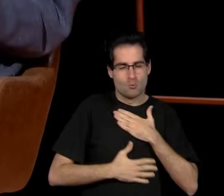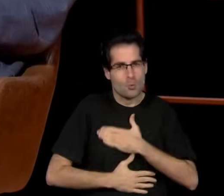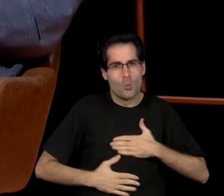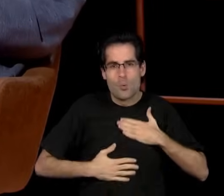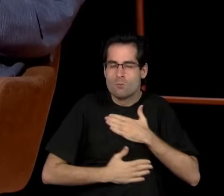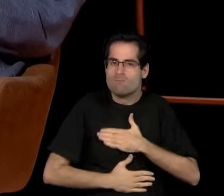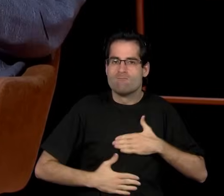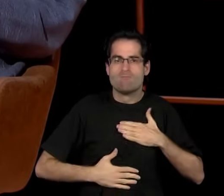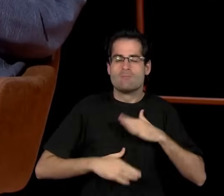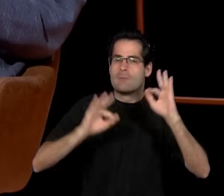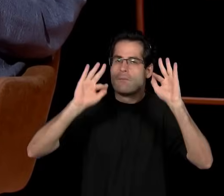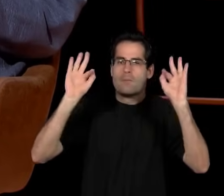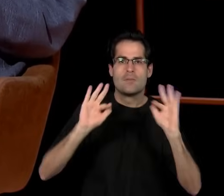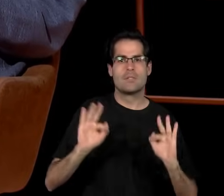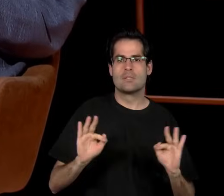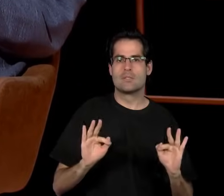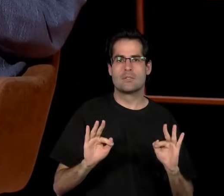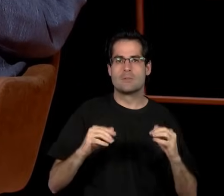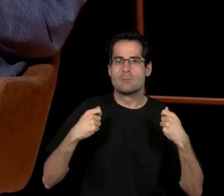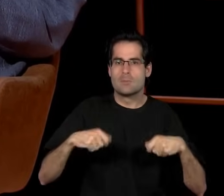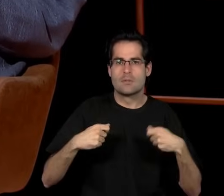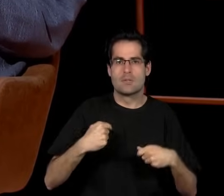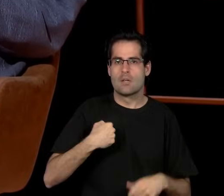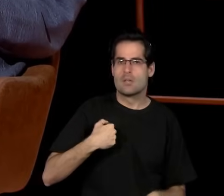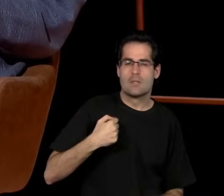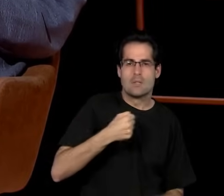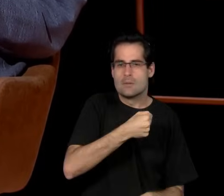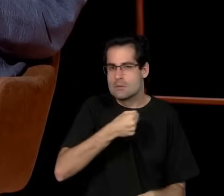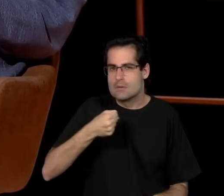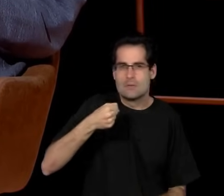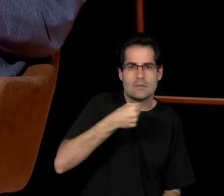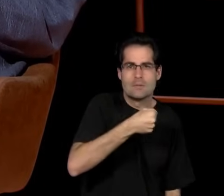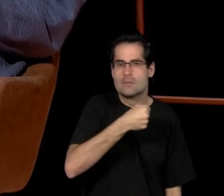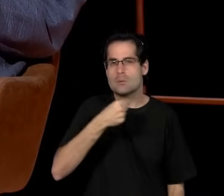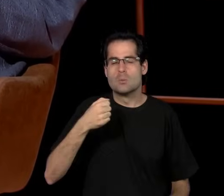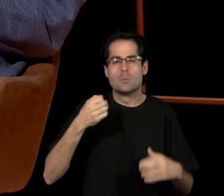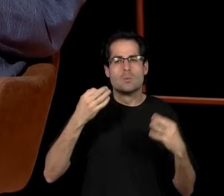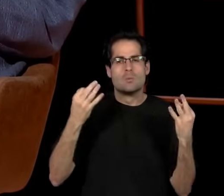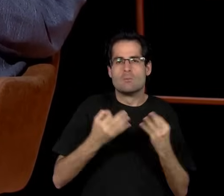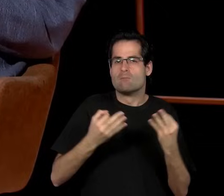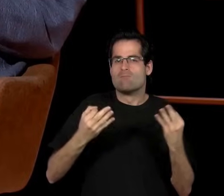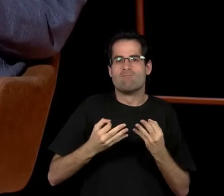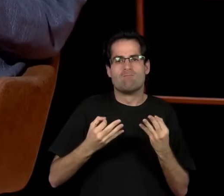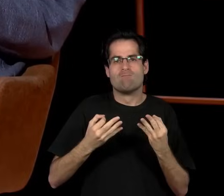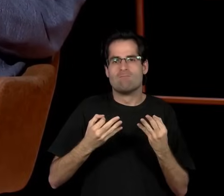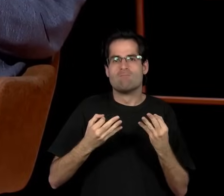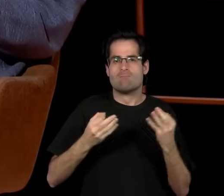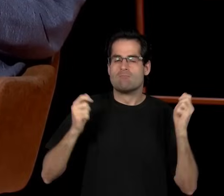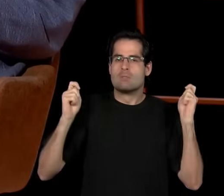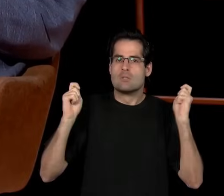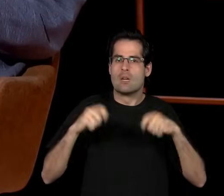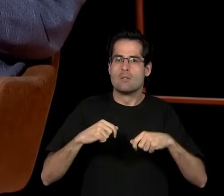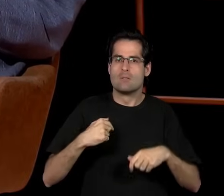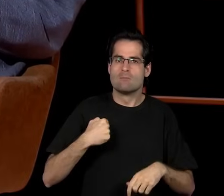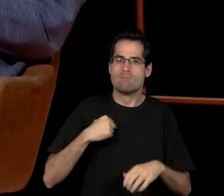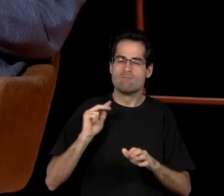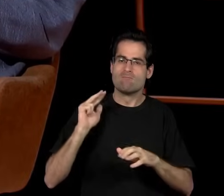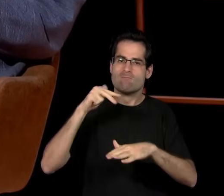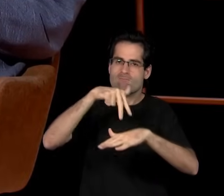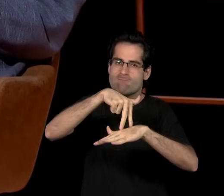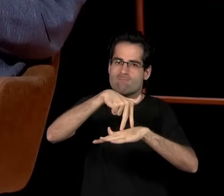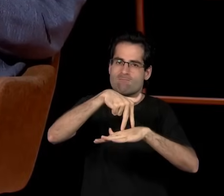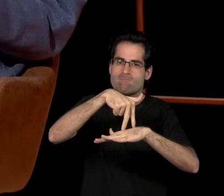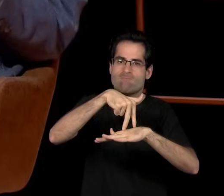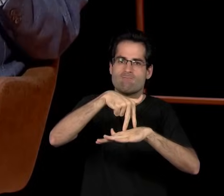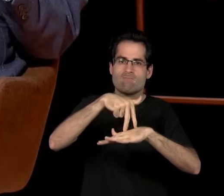não conhecerem, eles têm que cantar. E aí o Ney falou assim, e London, Paulo? Eu falei, eu cantei em Londres, acho